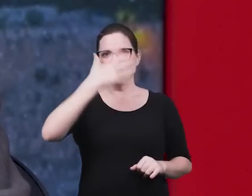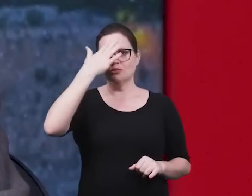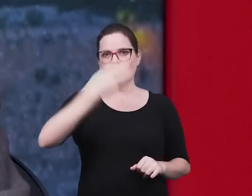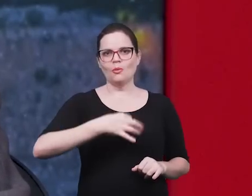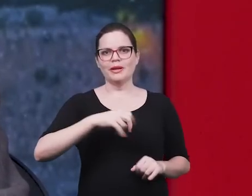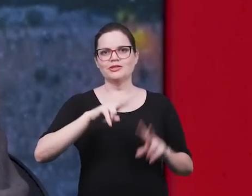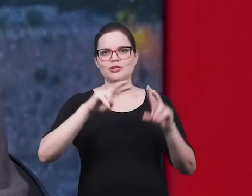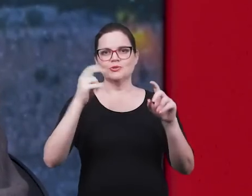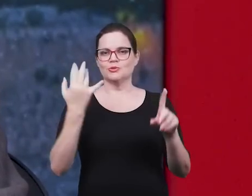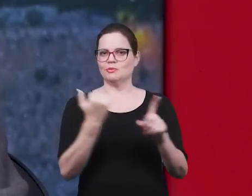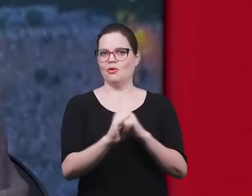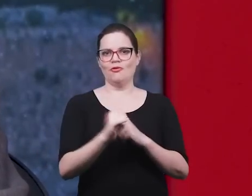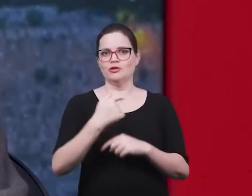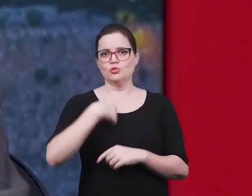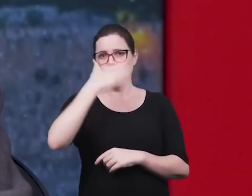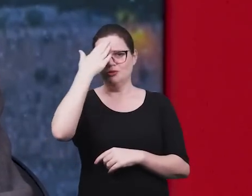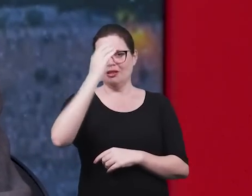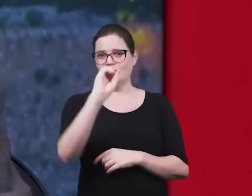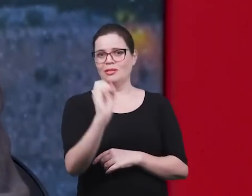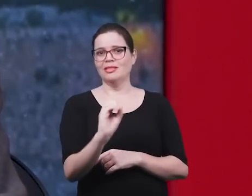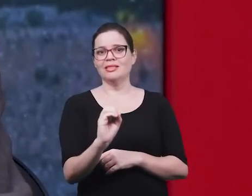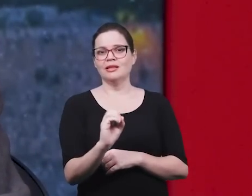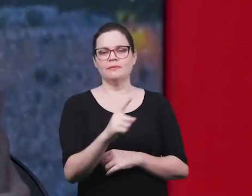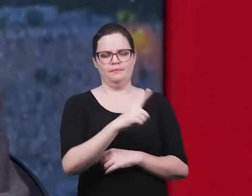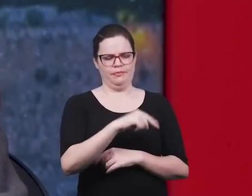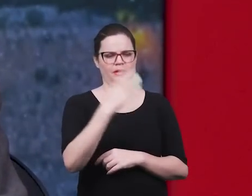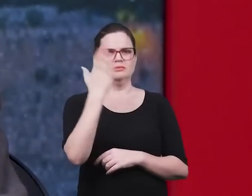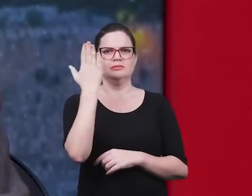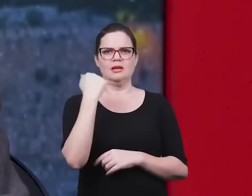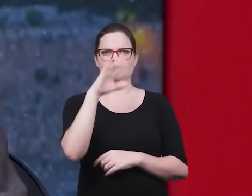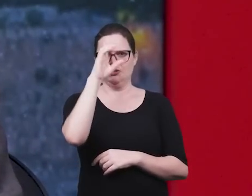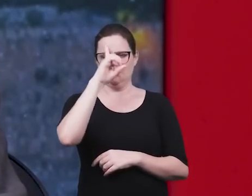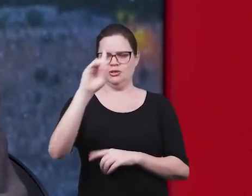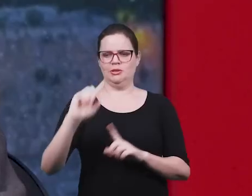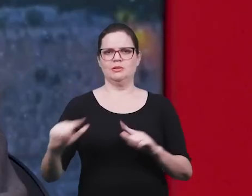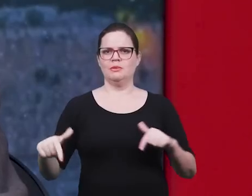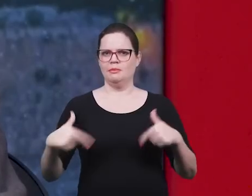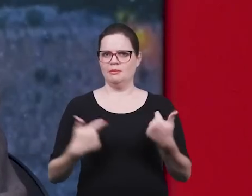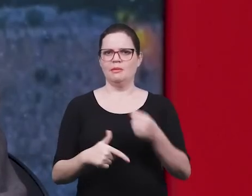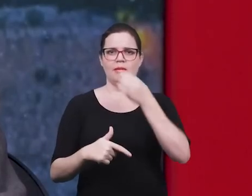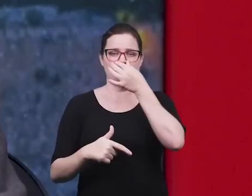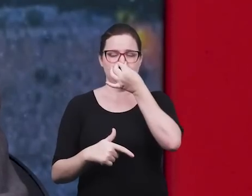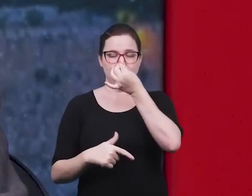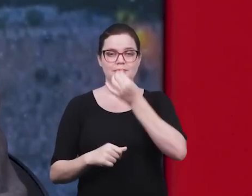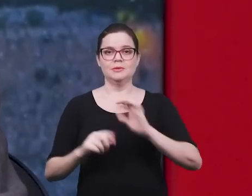profético daquilo, não. Ou seja, eles sabiam que Deus estava operando, as